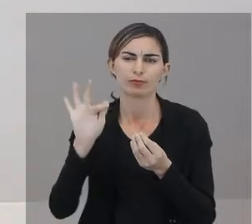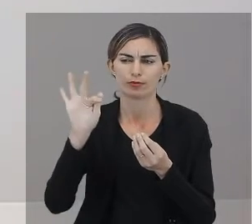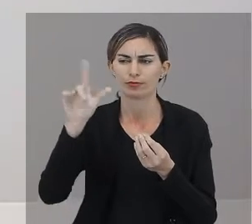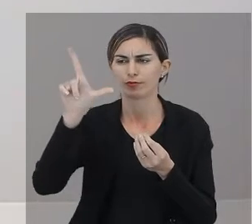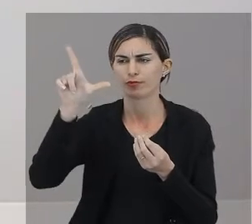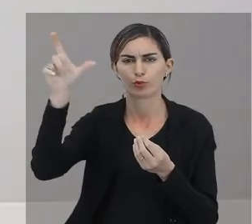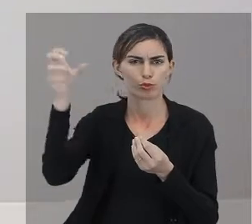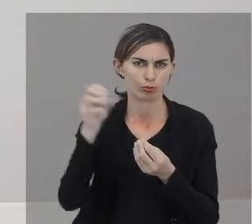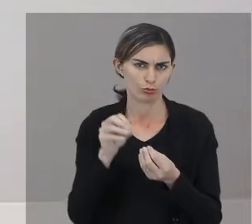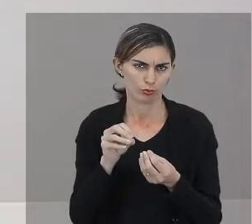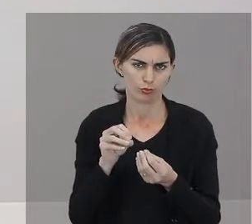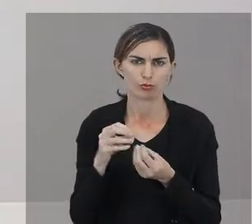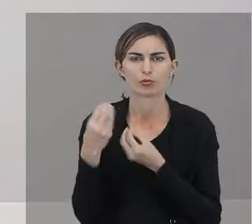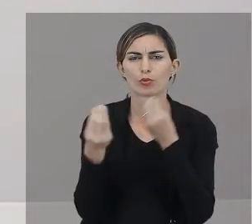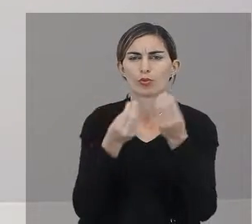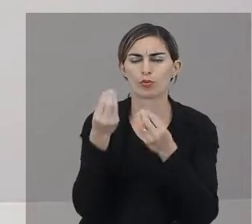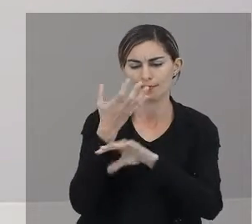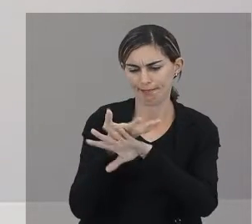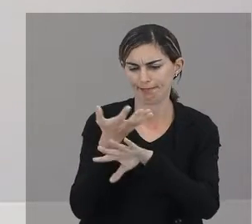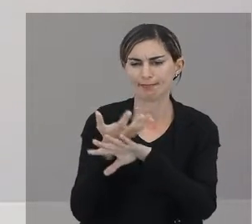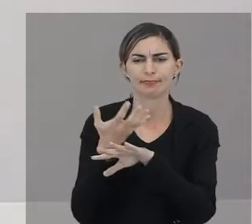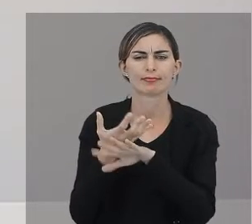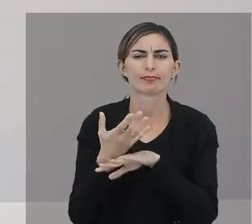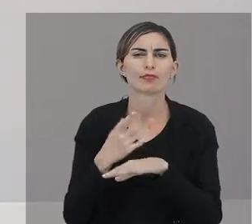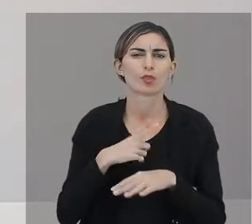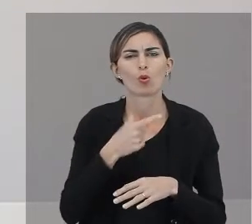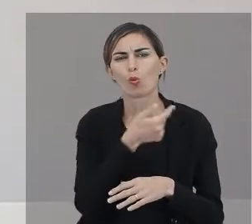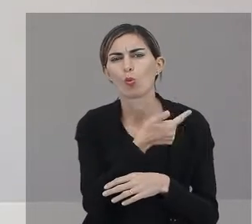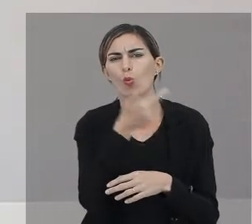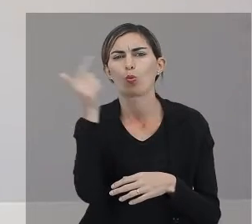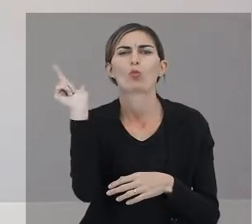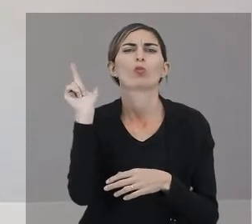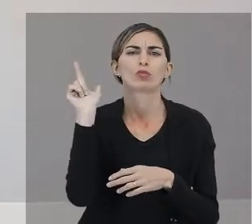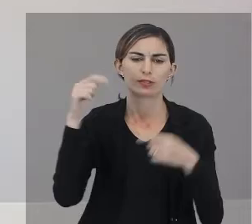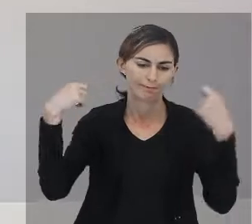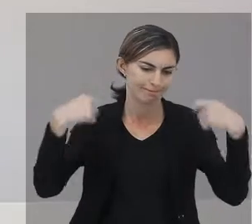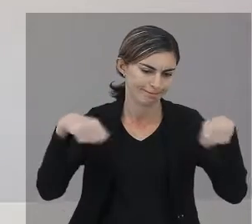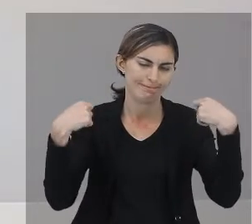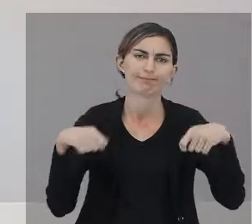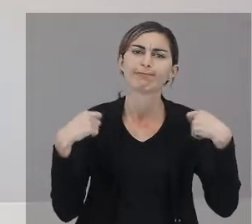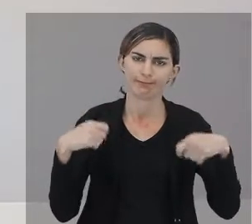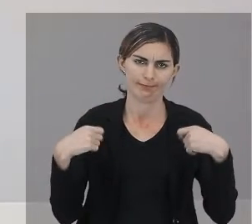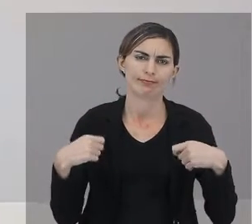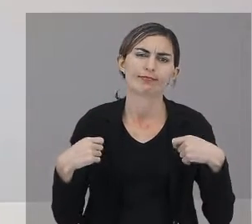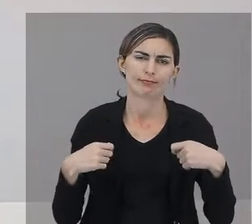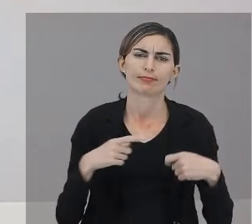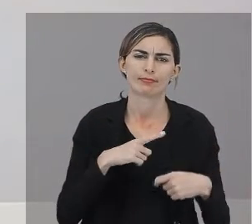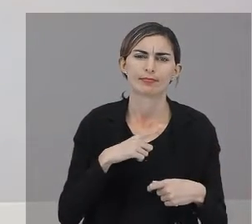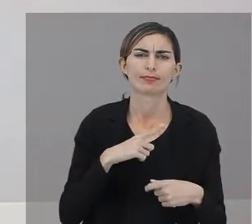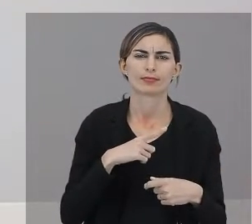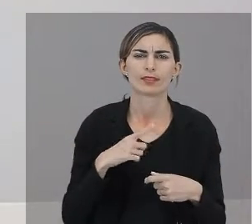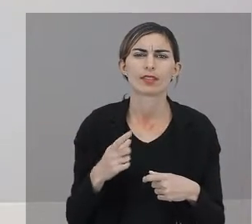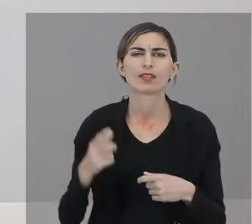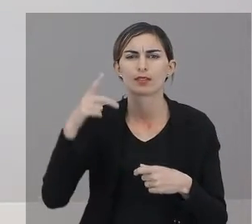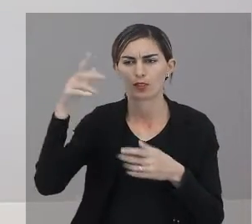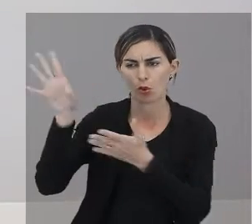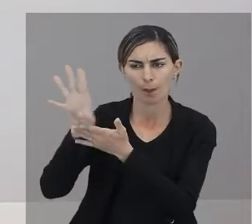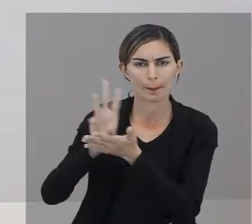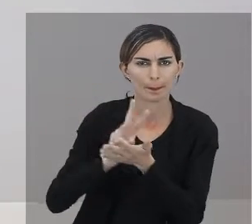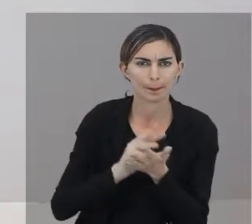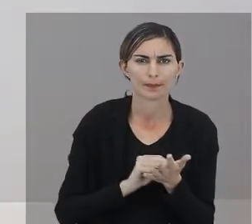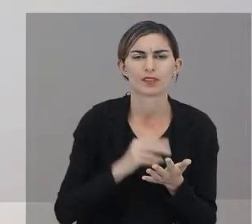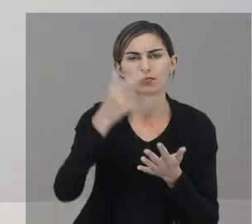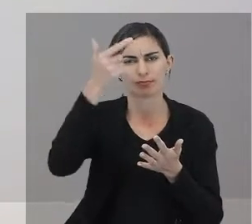fluxo. Nesta competência, vamos encarar uma outra necessidade, a necessidade de